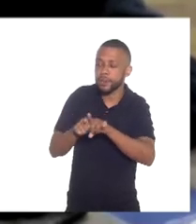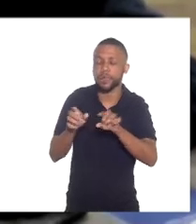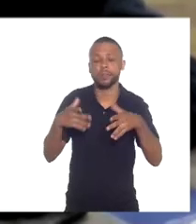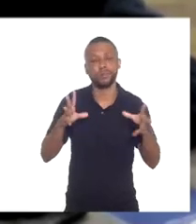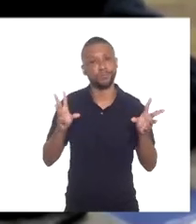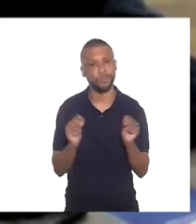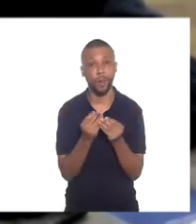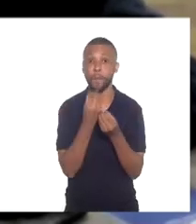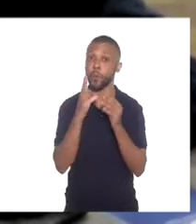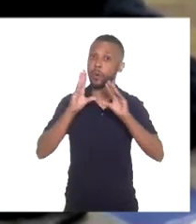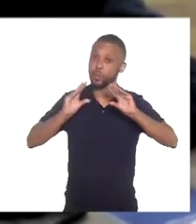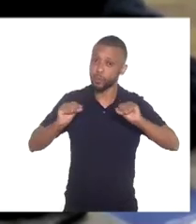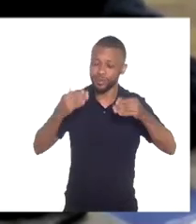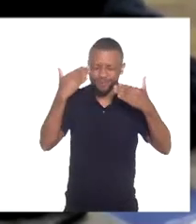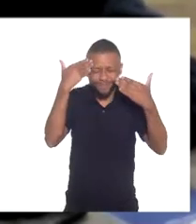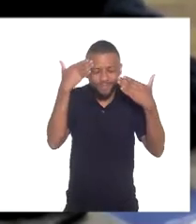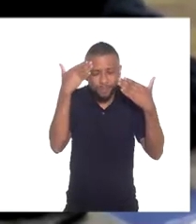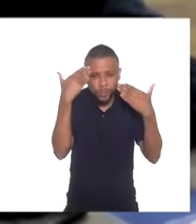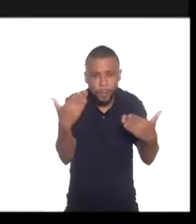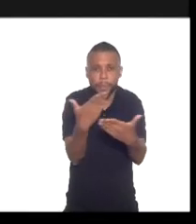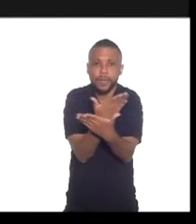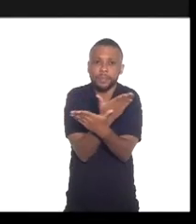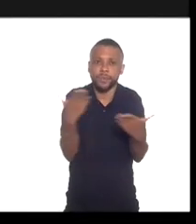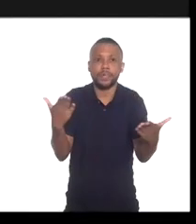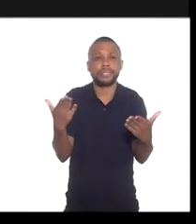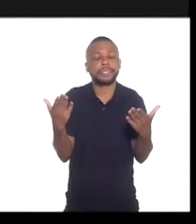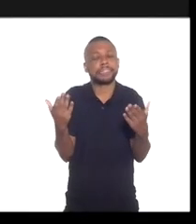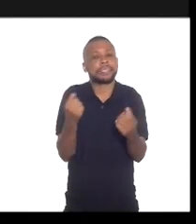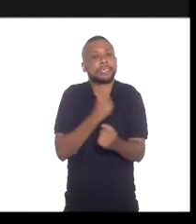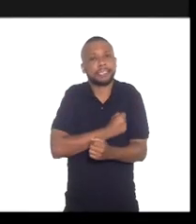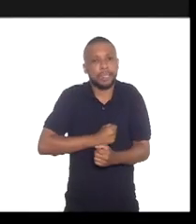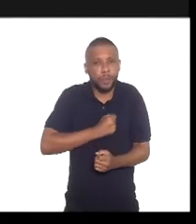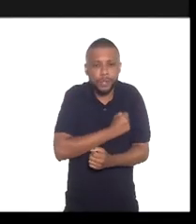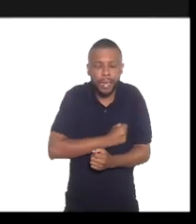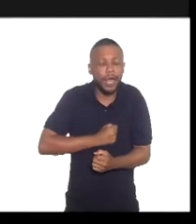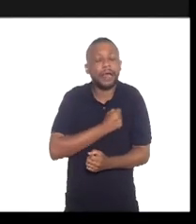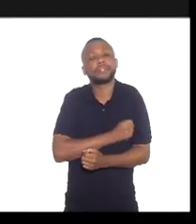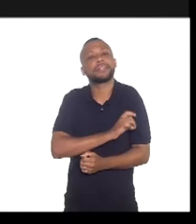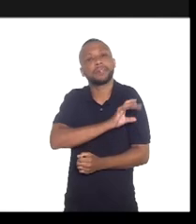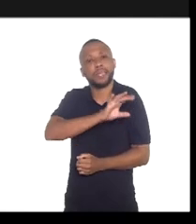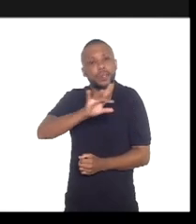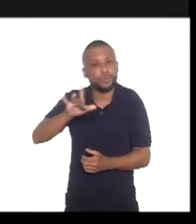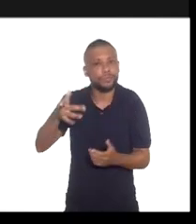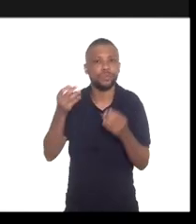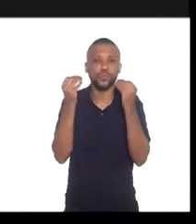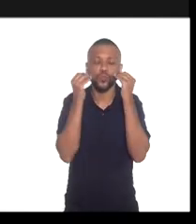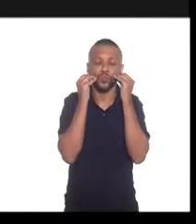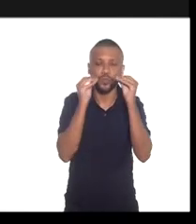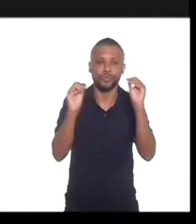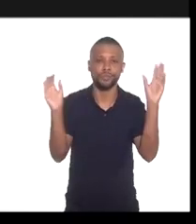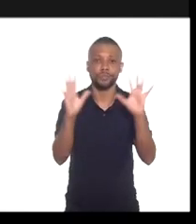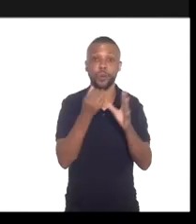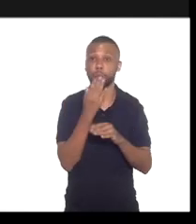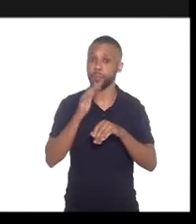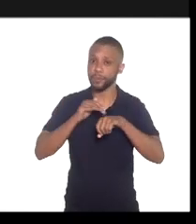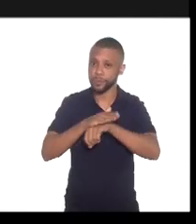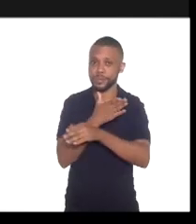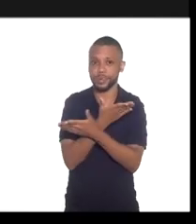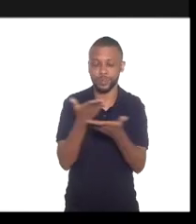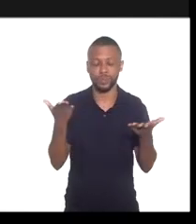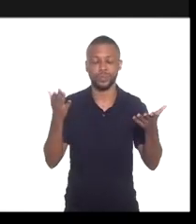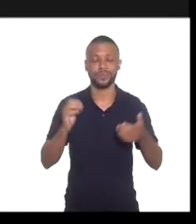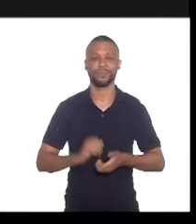noite. Boa noite, obrigado, Luiz. Saudades, beijo, Célia, saudade, Magda. Beijo, boa noite a todos. Boa noite a todos.